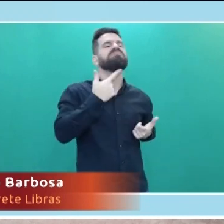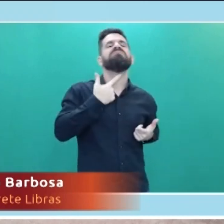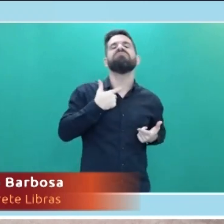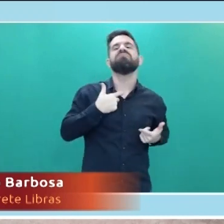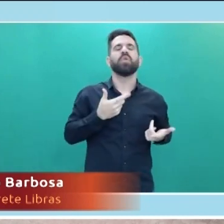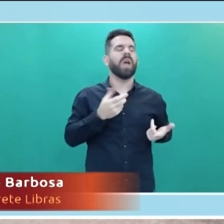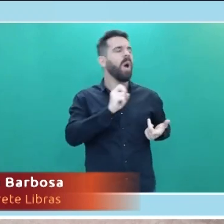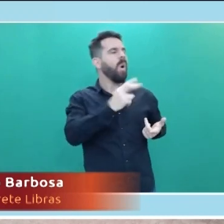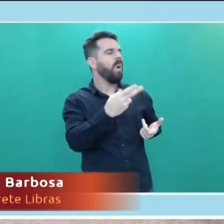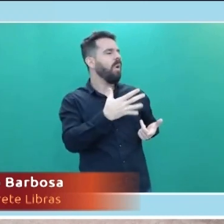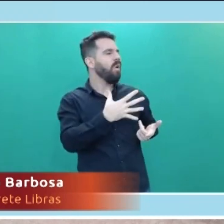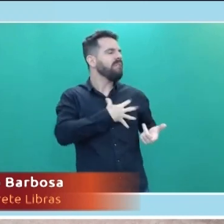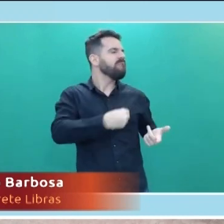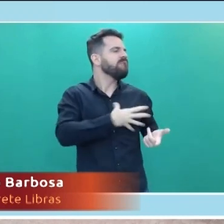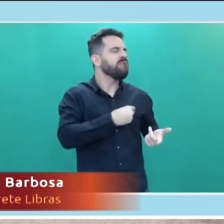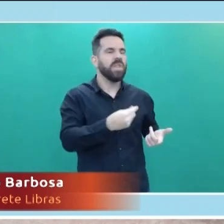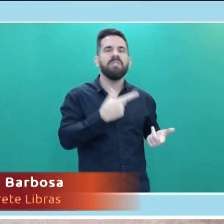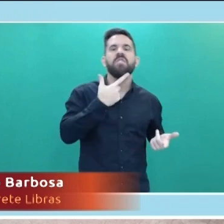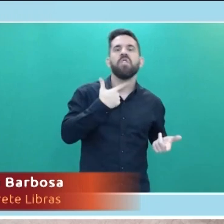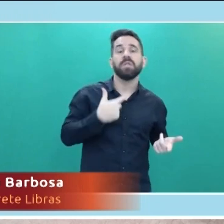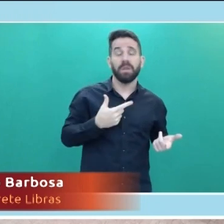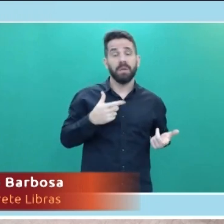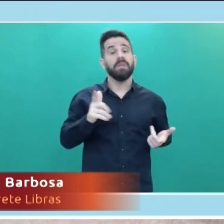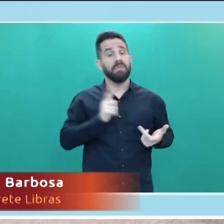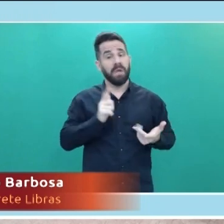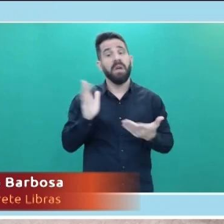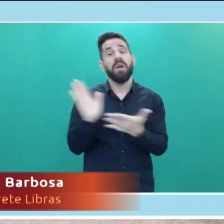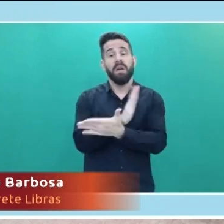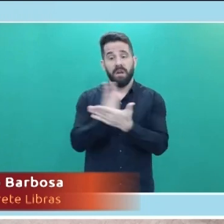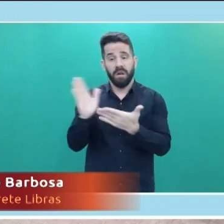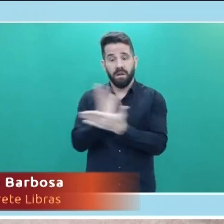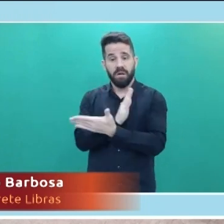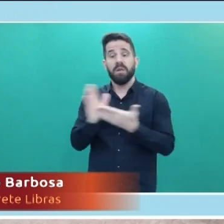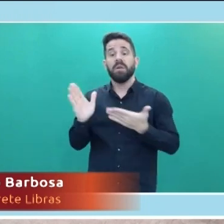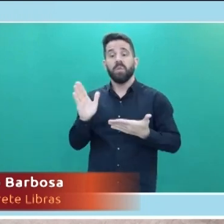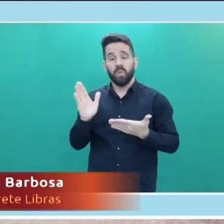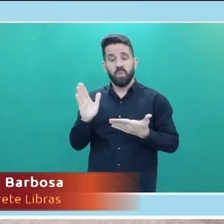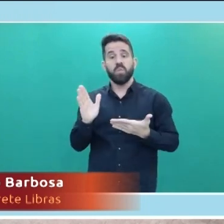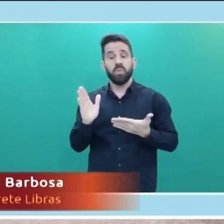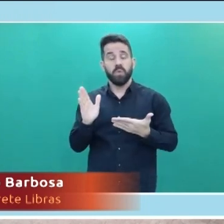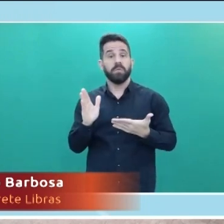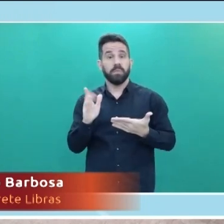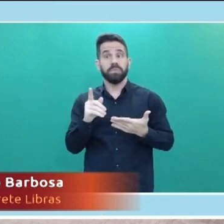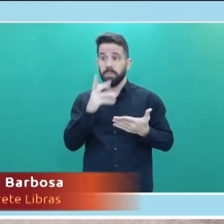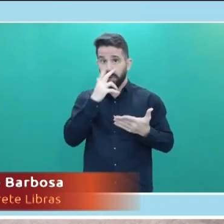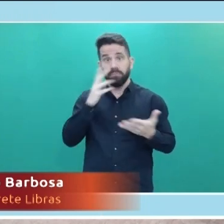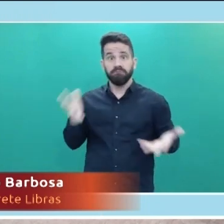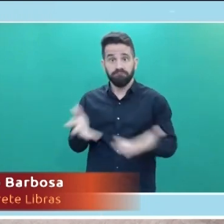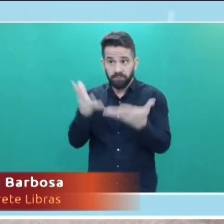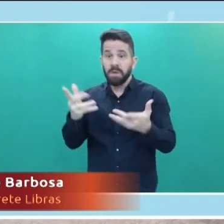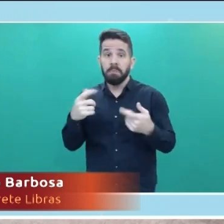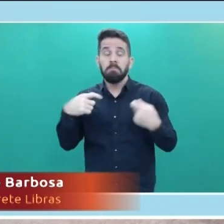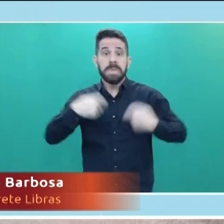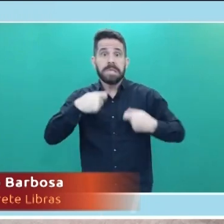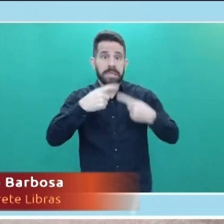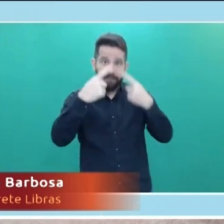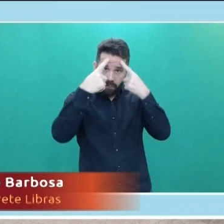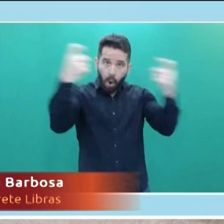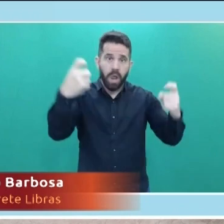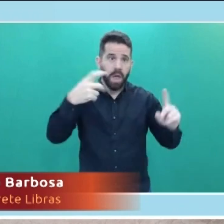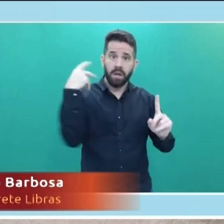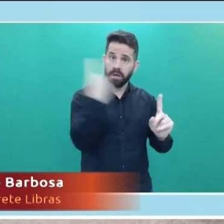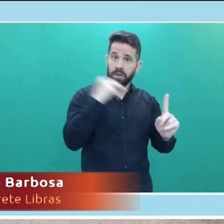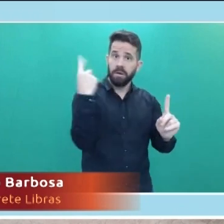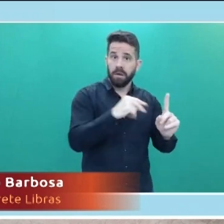filhos. Alguns deles chegam ao extremo de incentivar, inclusive, a violência física, né? E também a apologia